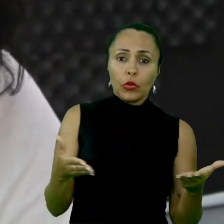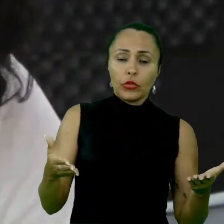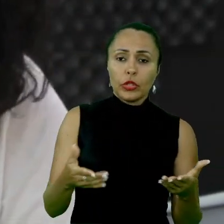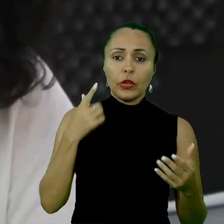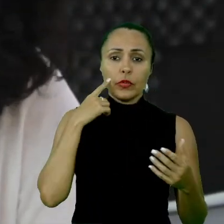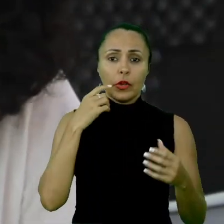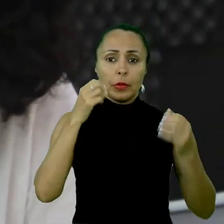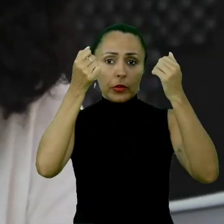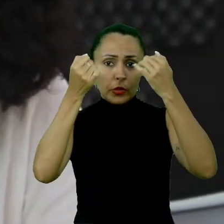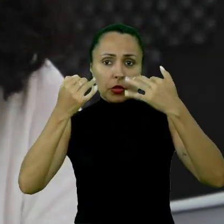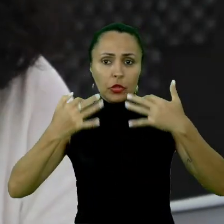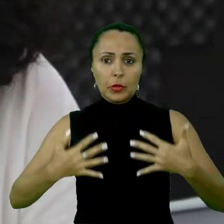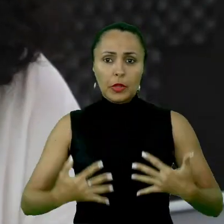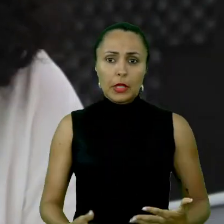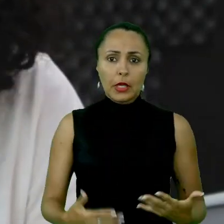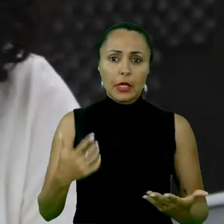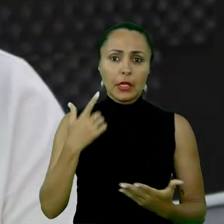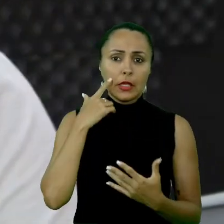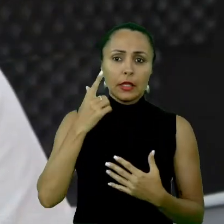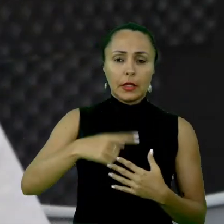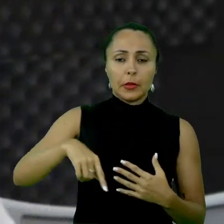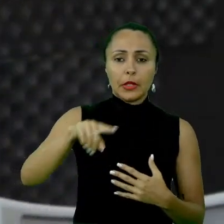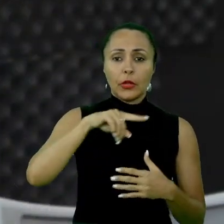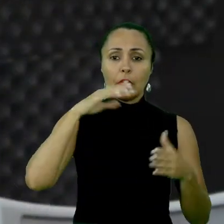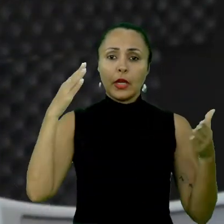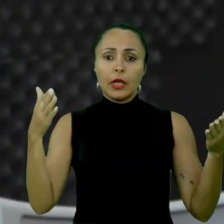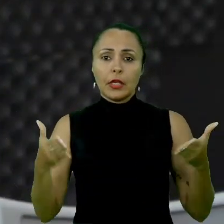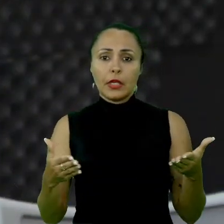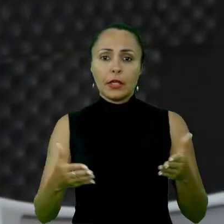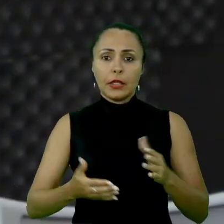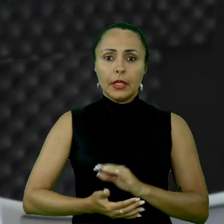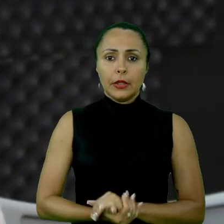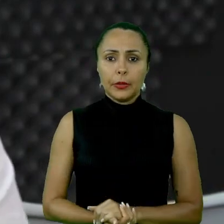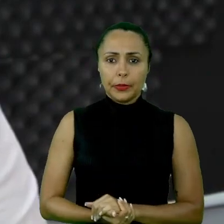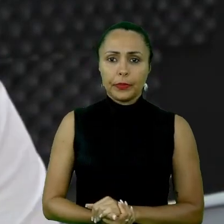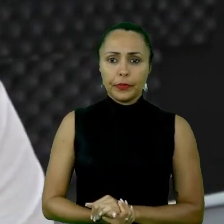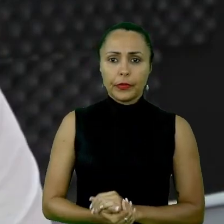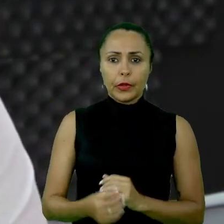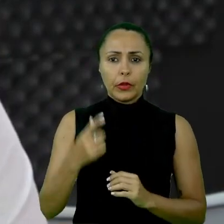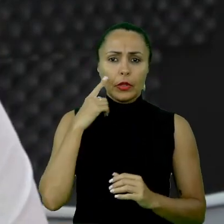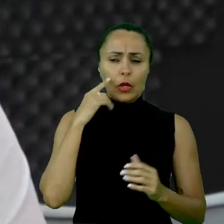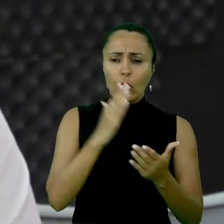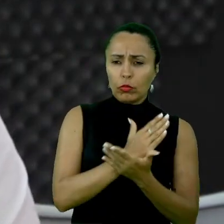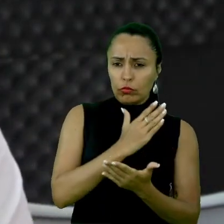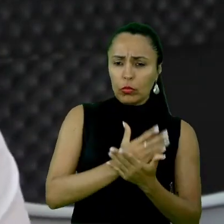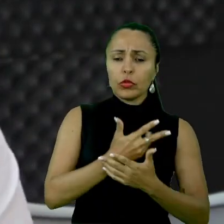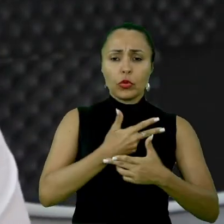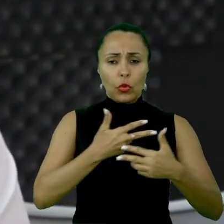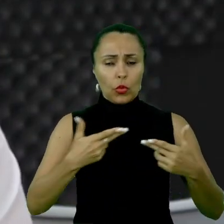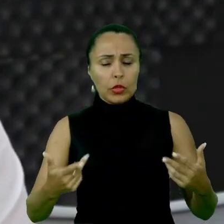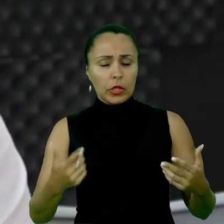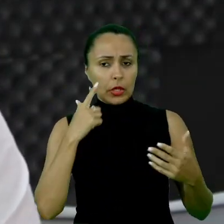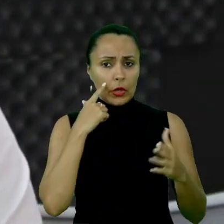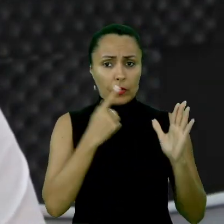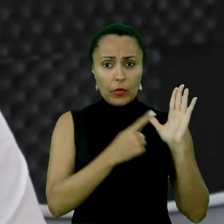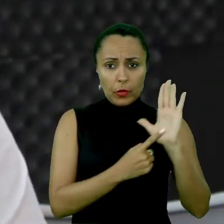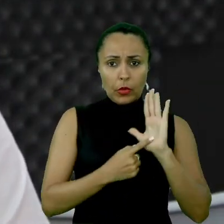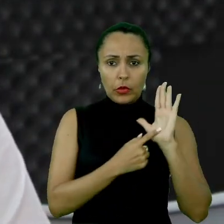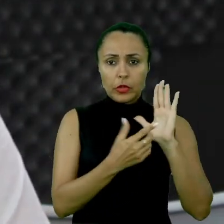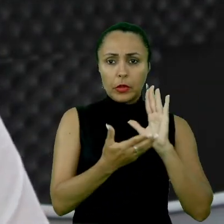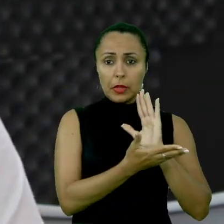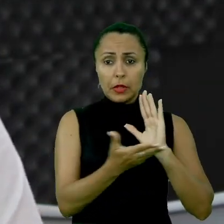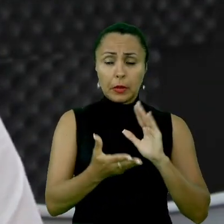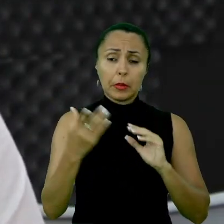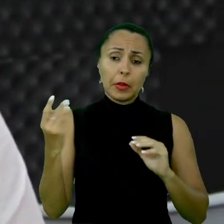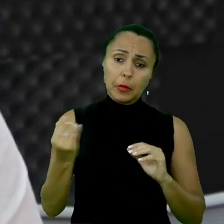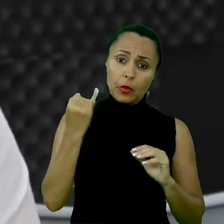pouco sobre Design com autoralidade. Eu trouxe algumas coisas para a gente pensar nisso, do Design com